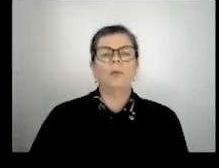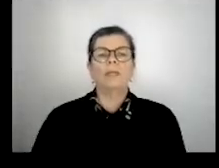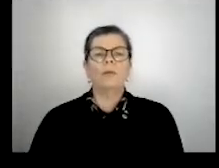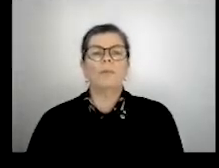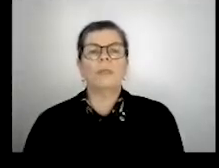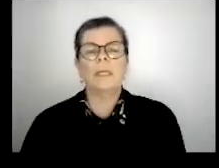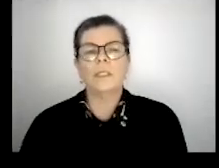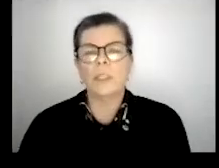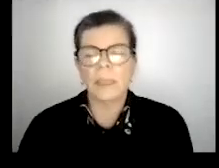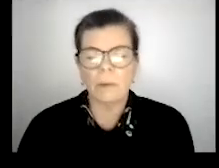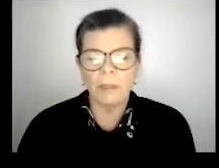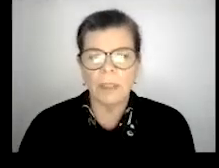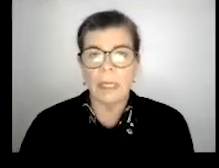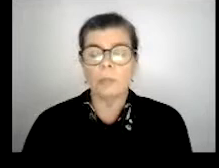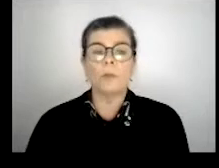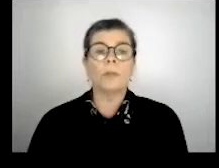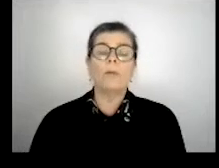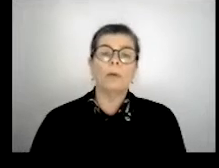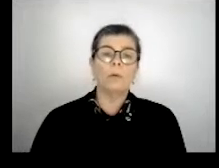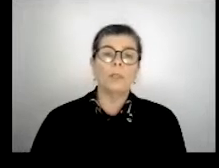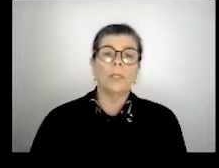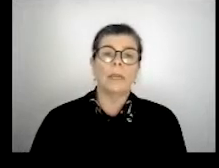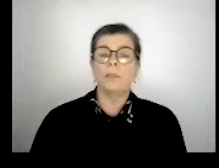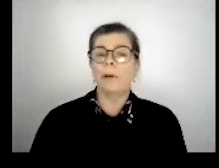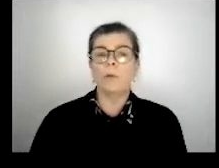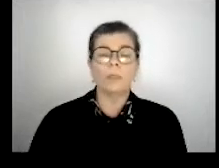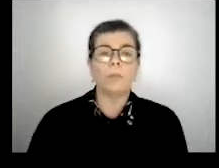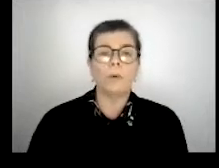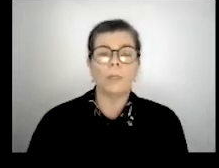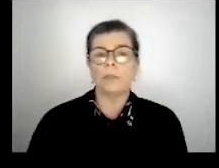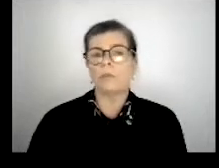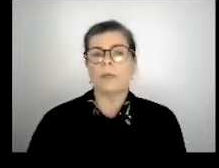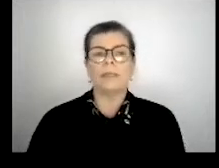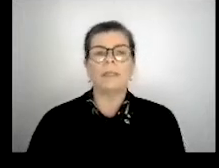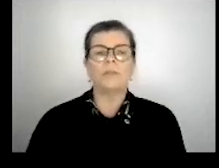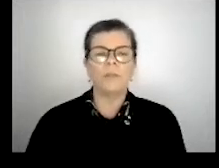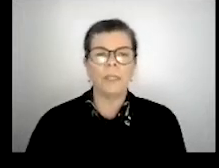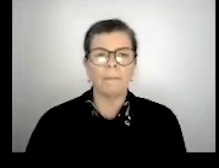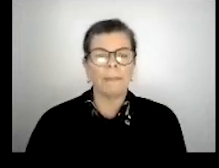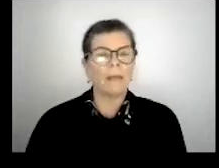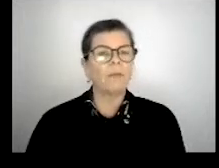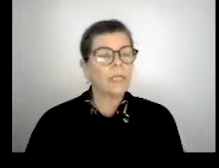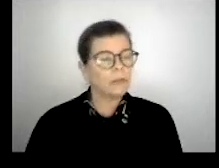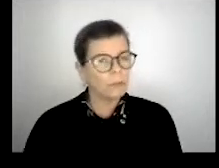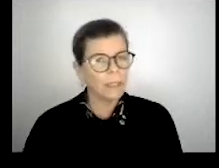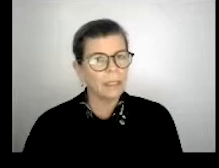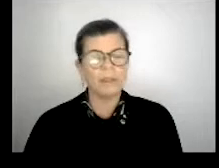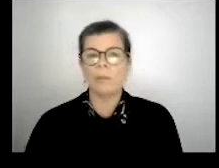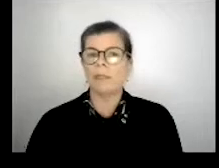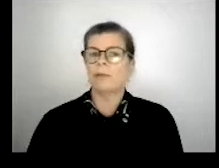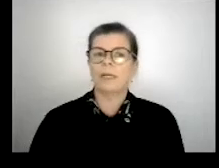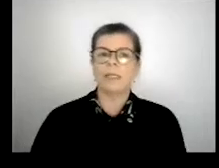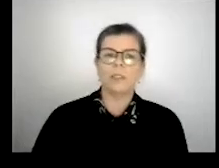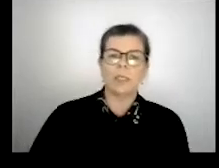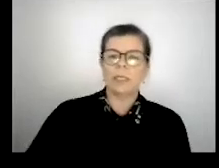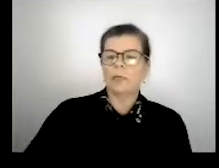E por que é tão importante a gente estar qualificado? Porque o trauma hoje é a principal causa de morte até os 40 anos de vida. A violência urbana vem